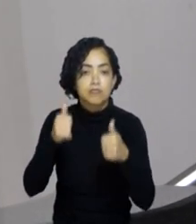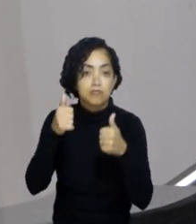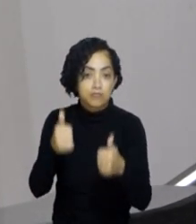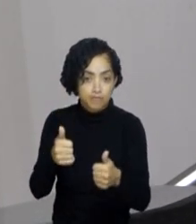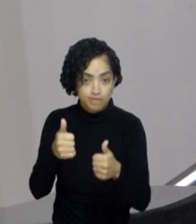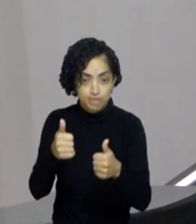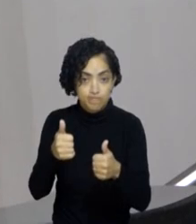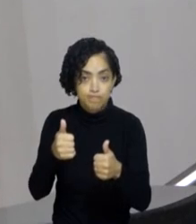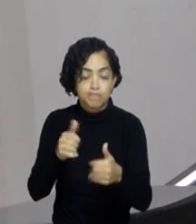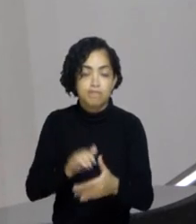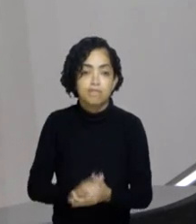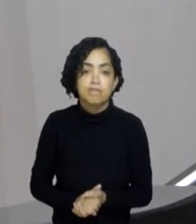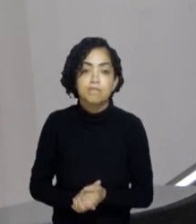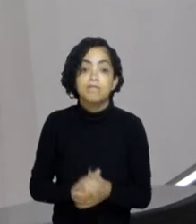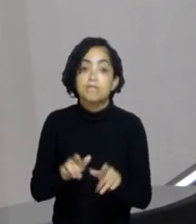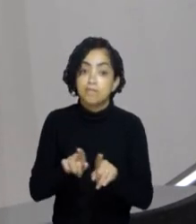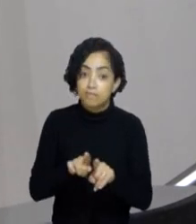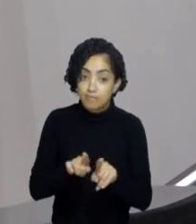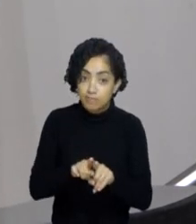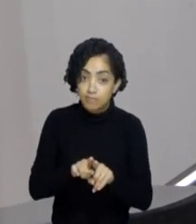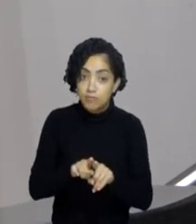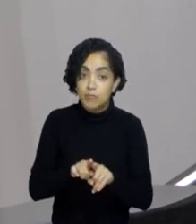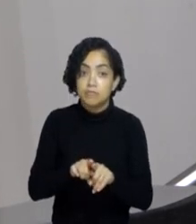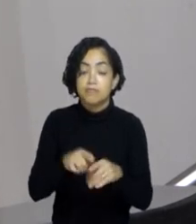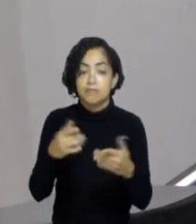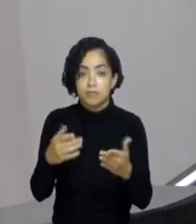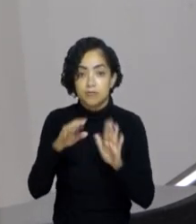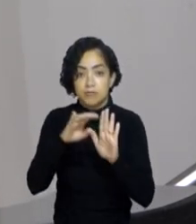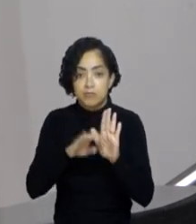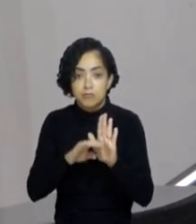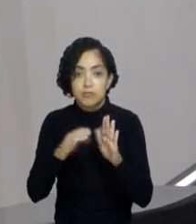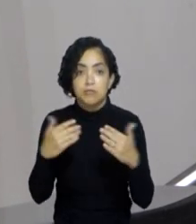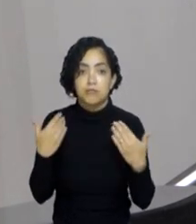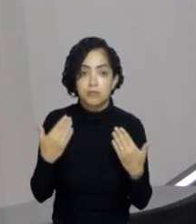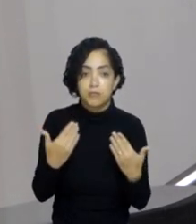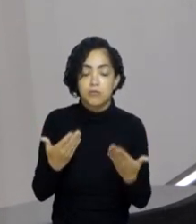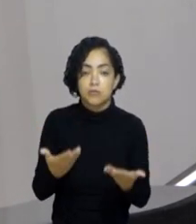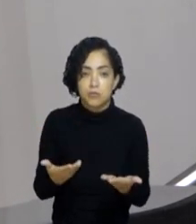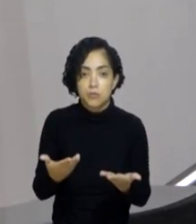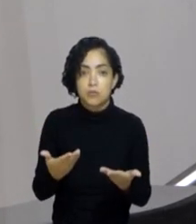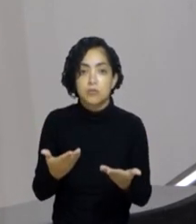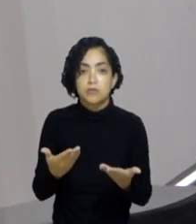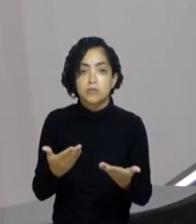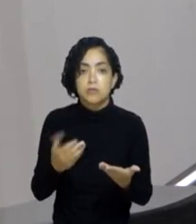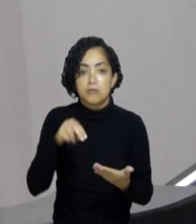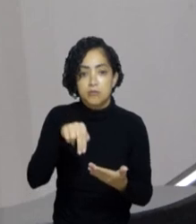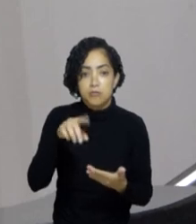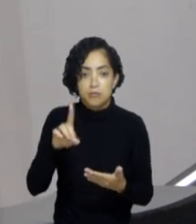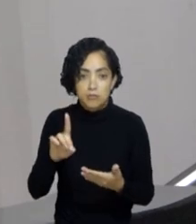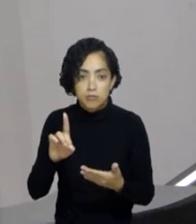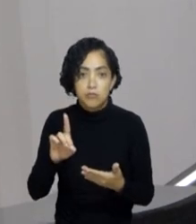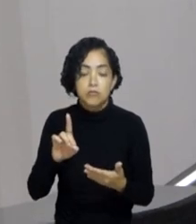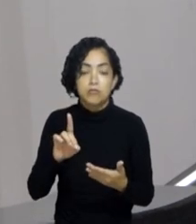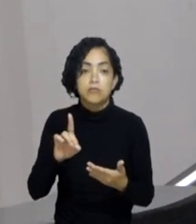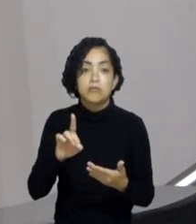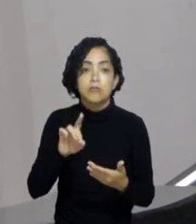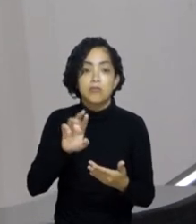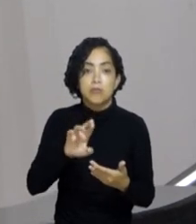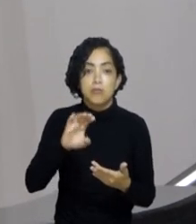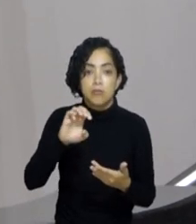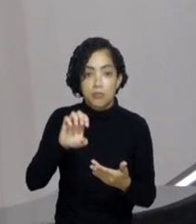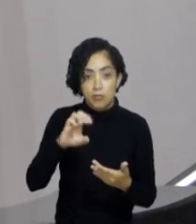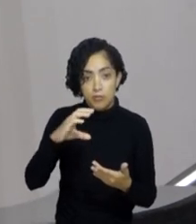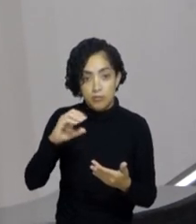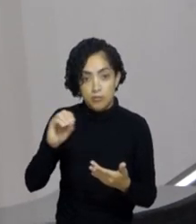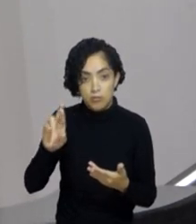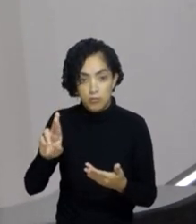nosso público e também o melhor entretenimento. Hoje, além das emissoras da NDTV Record, que são 6,